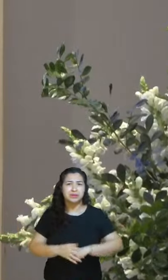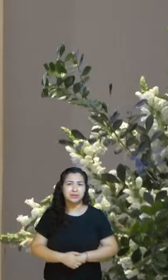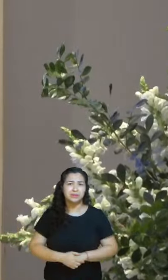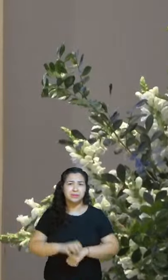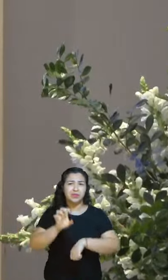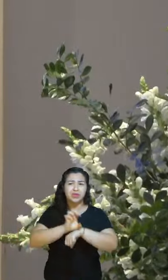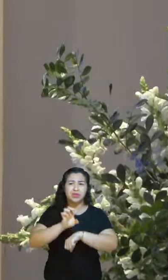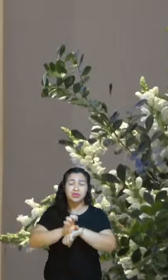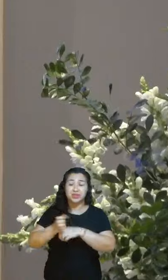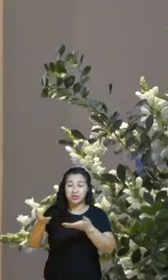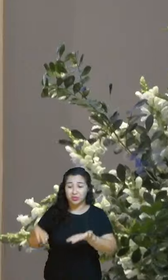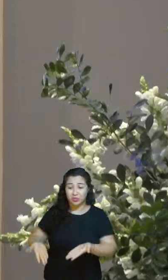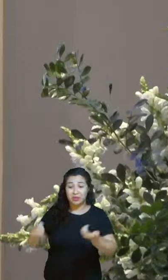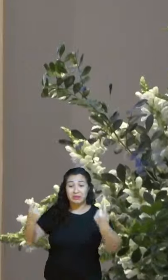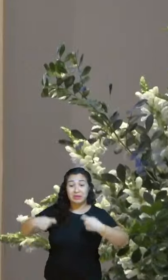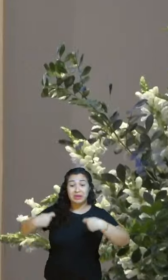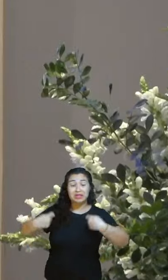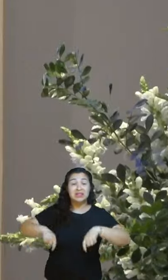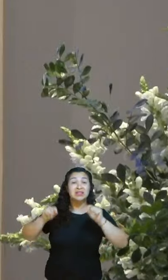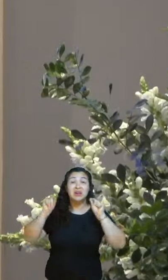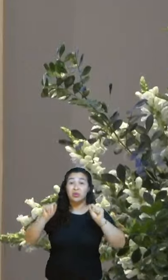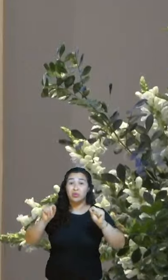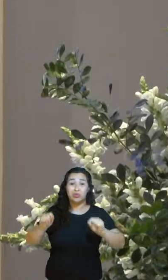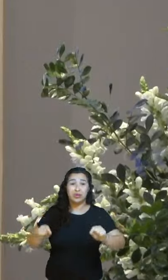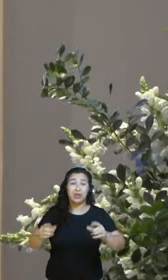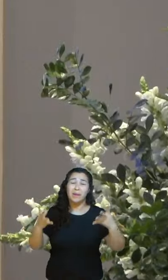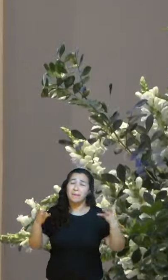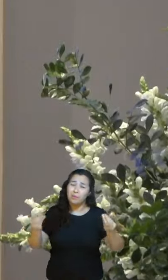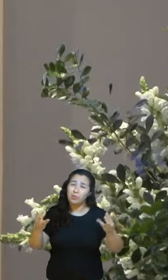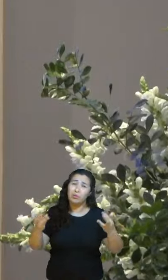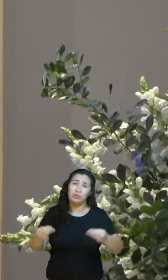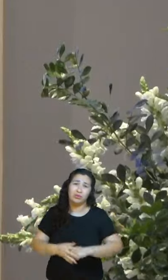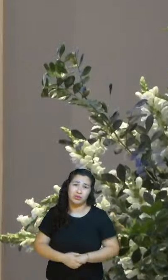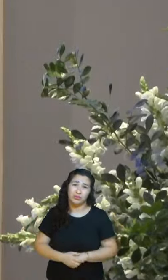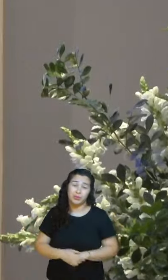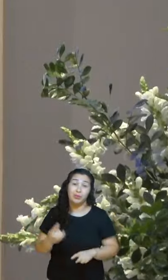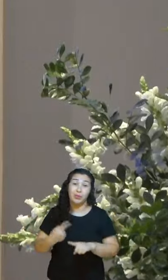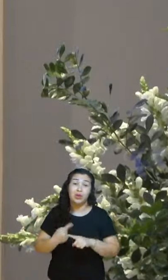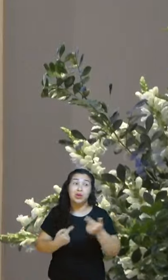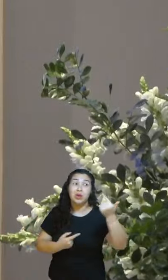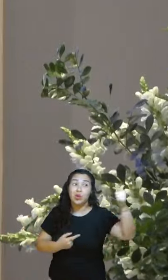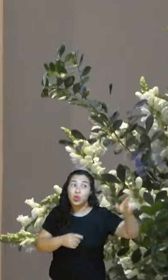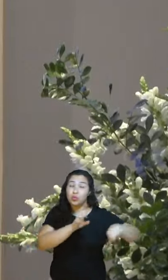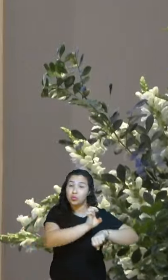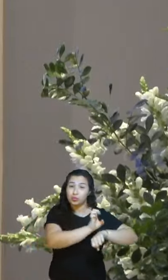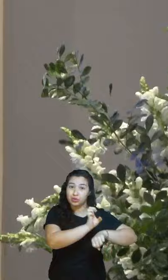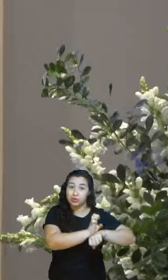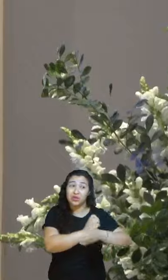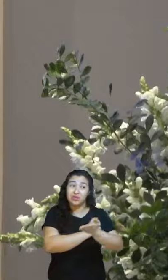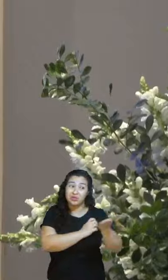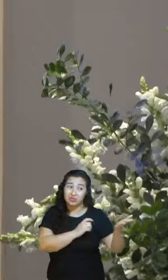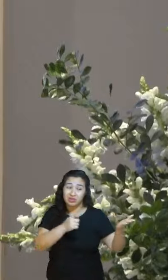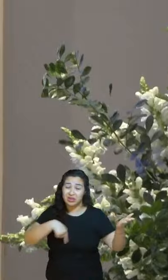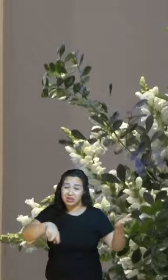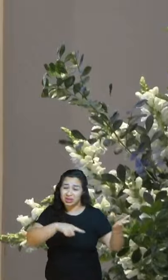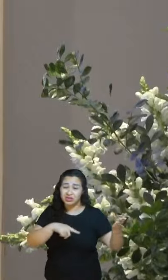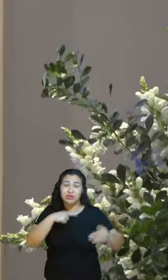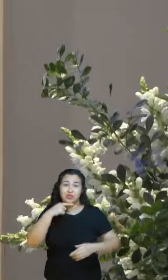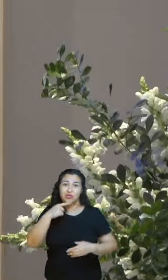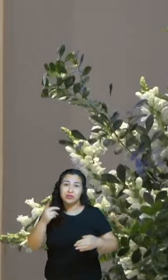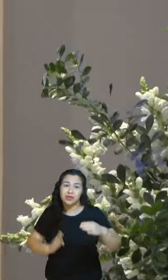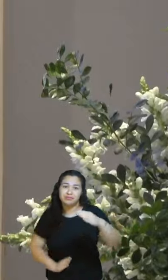clama e que o estado Catarinense clama em detrimento de outros estados nós não podemos avançar